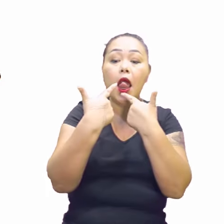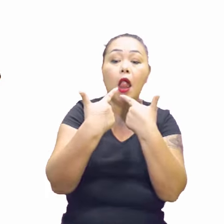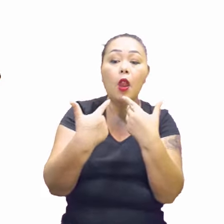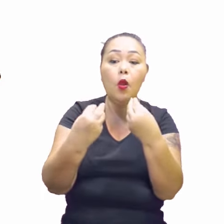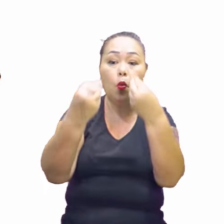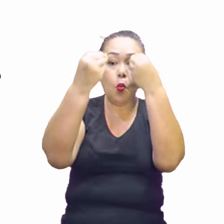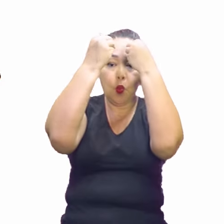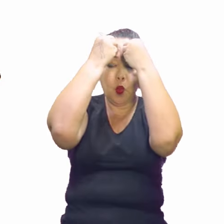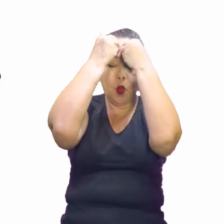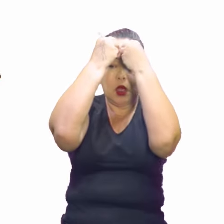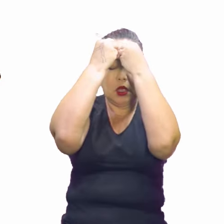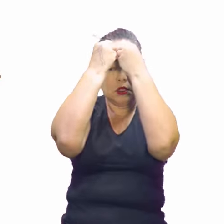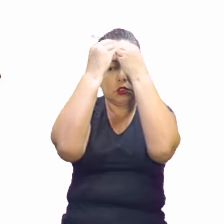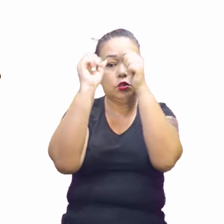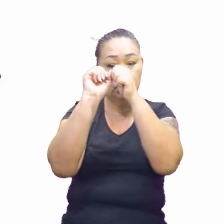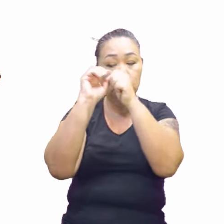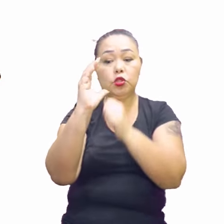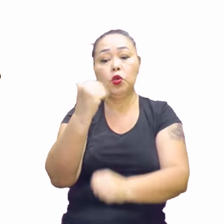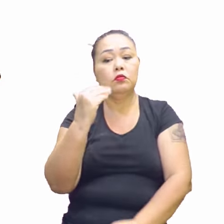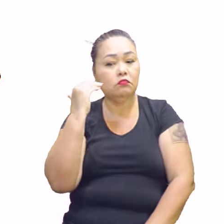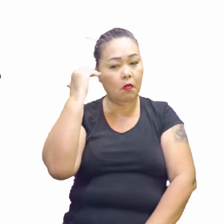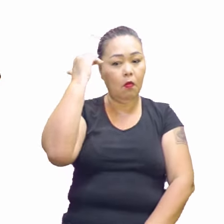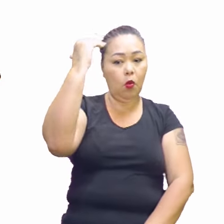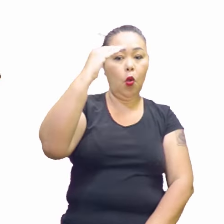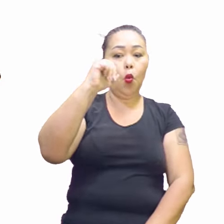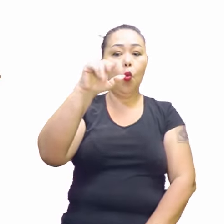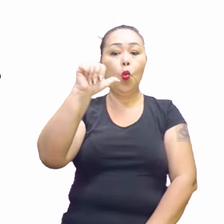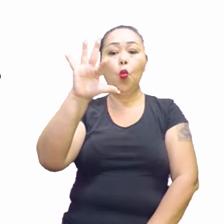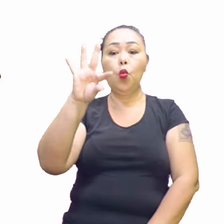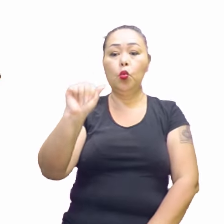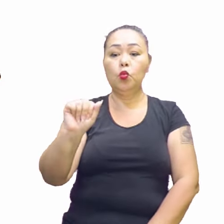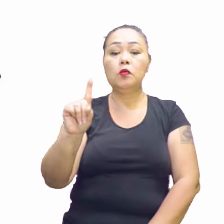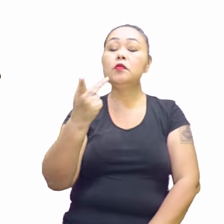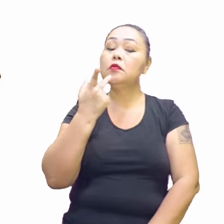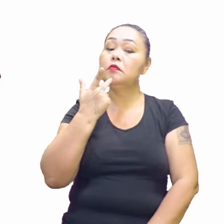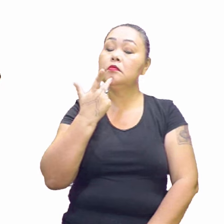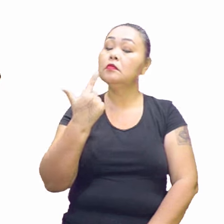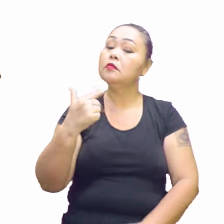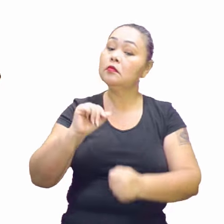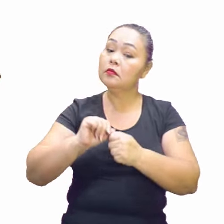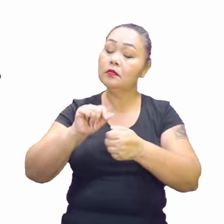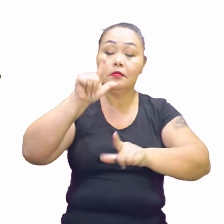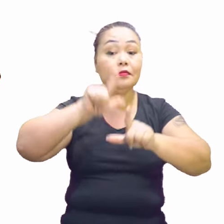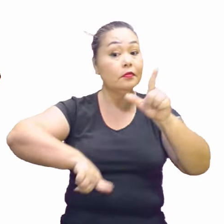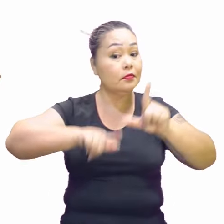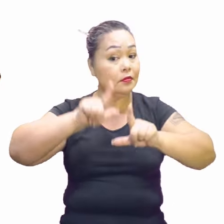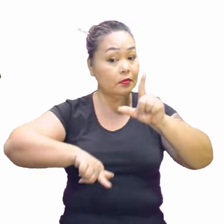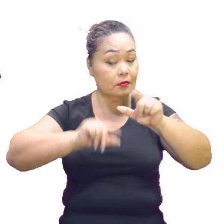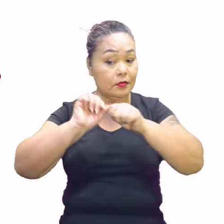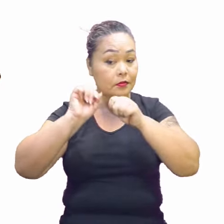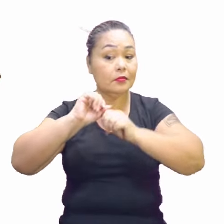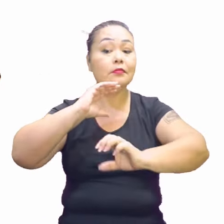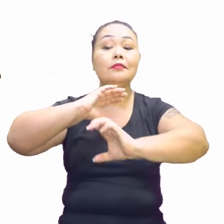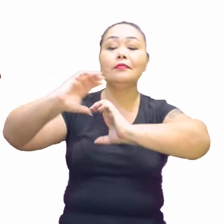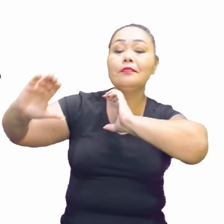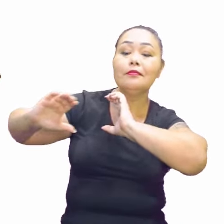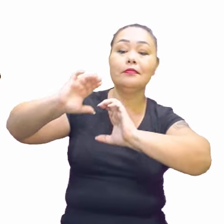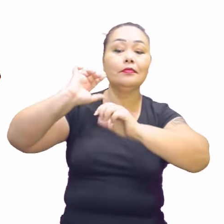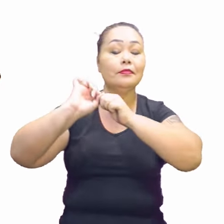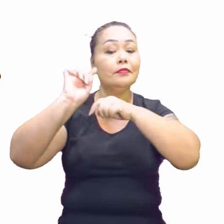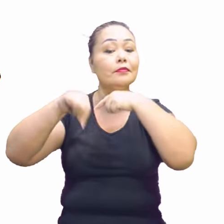linguagem culta. Exatamente. E a letra da canção só está reproduzindo